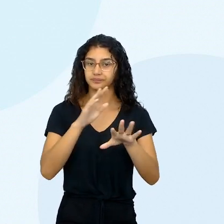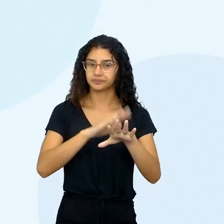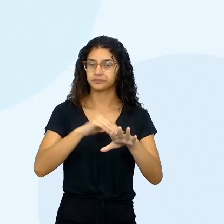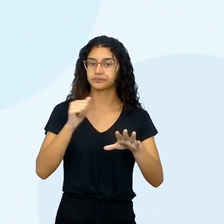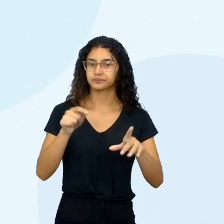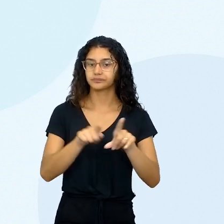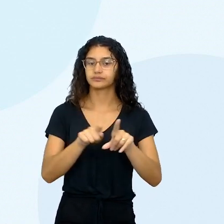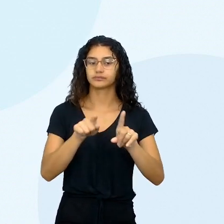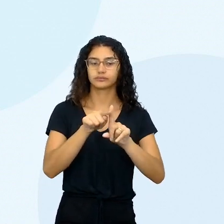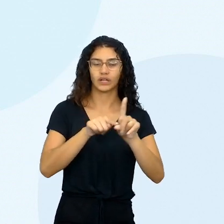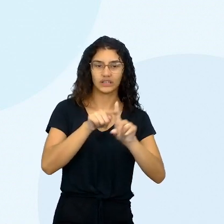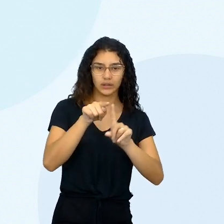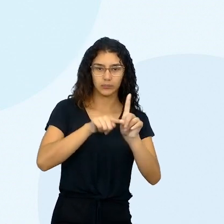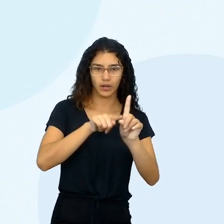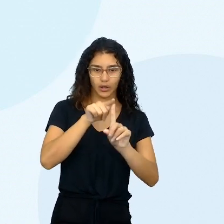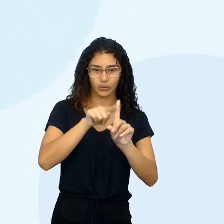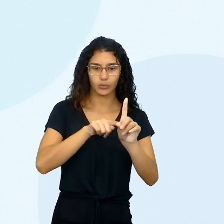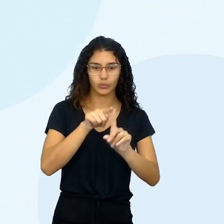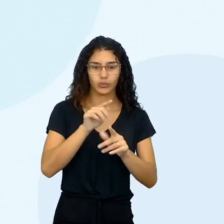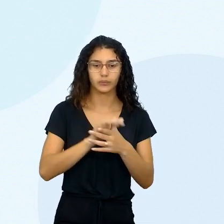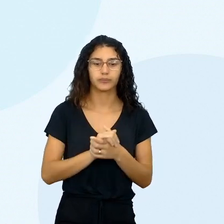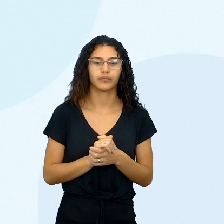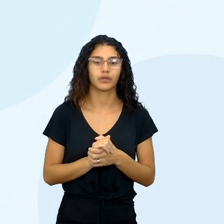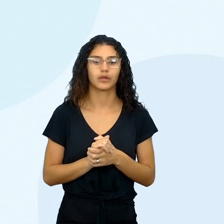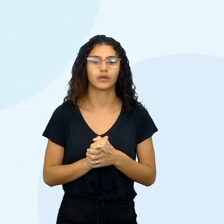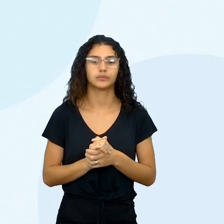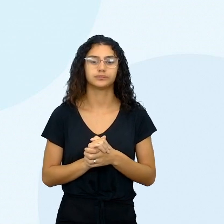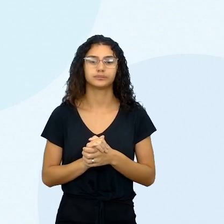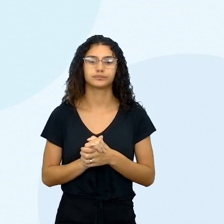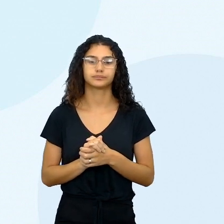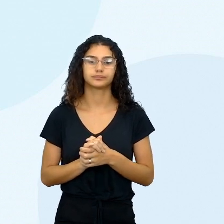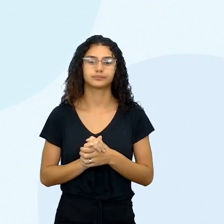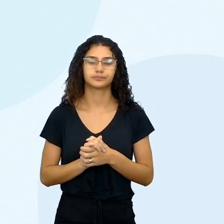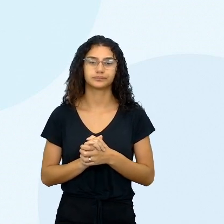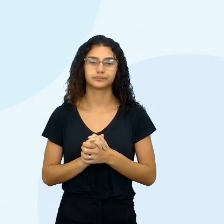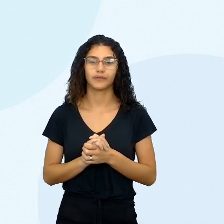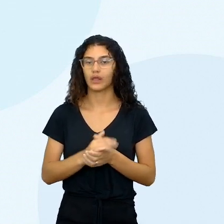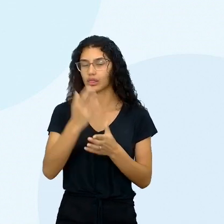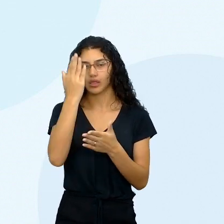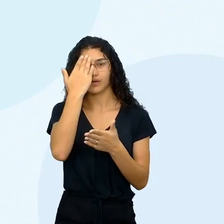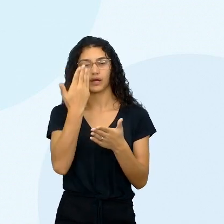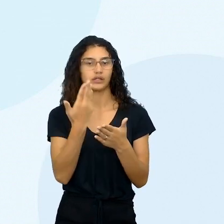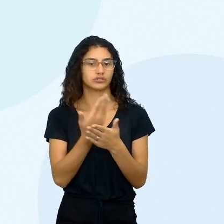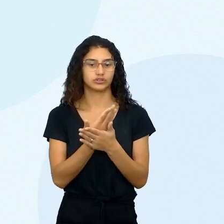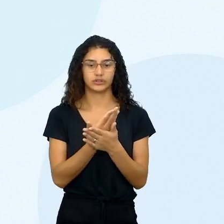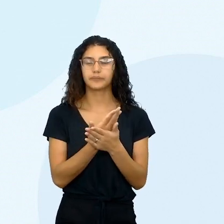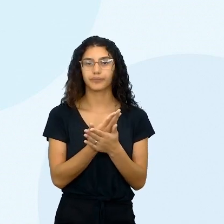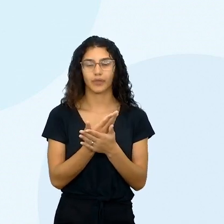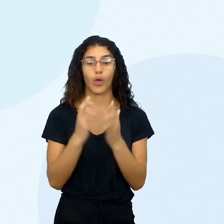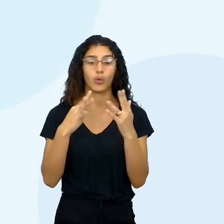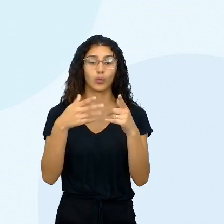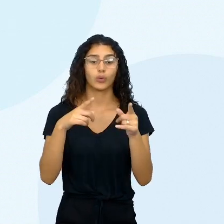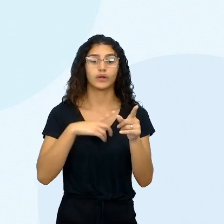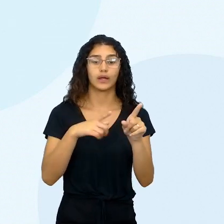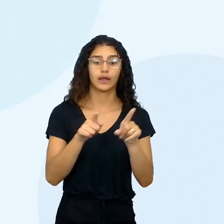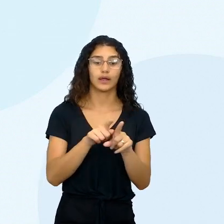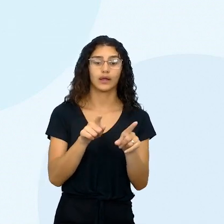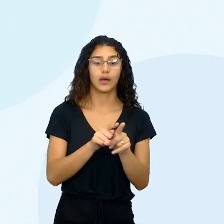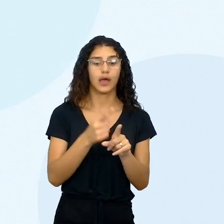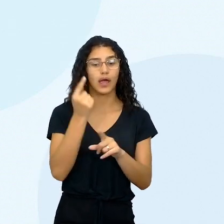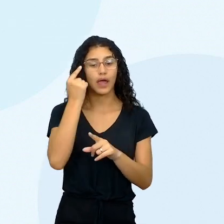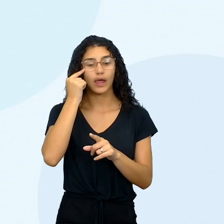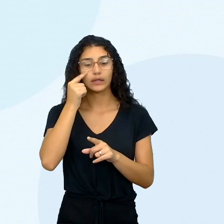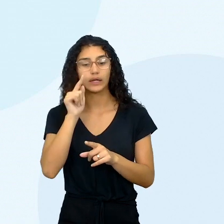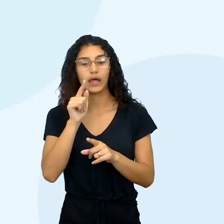chamados na literatura aí de climatocéticos ou negacionistas climáticos. Junto com tudo isso, nós temos a volta da ideia da